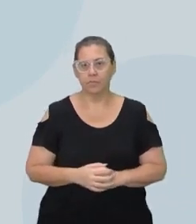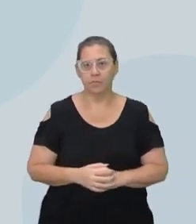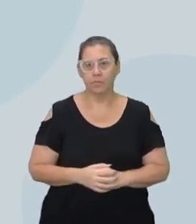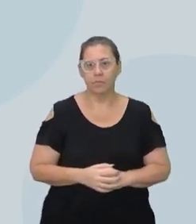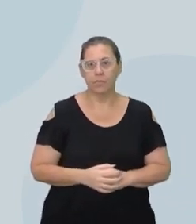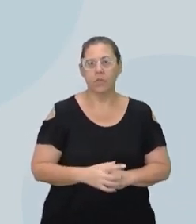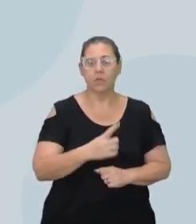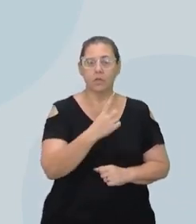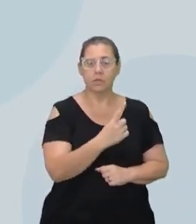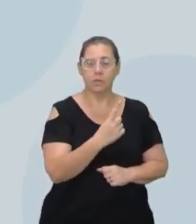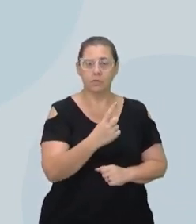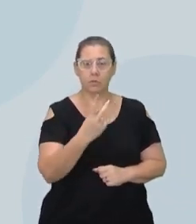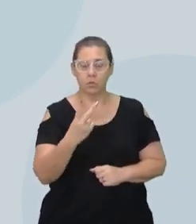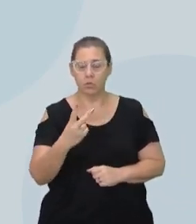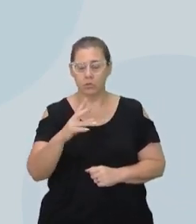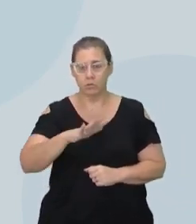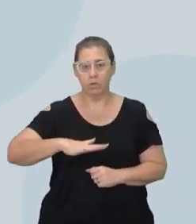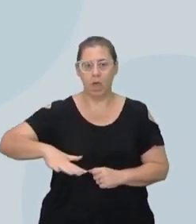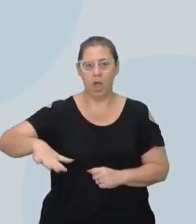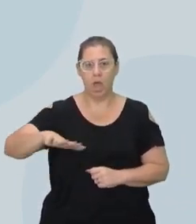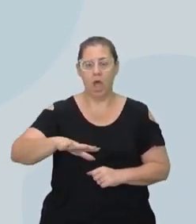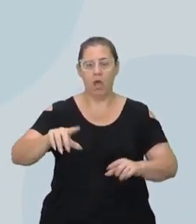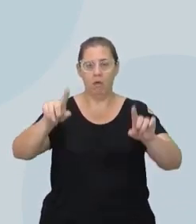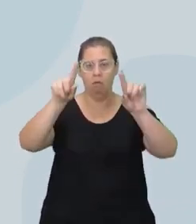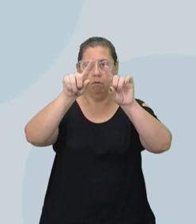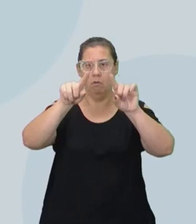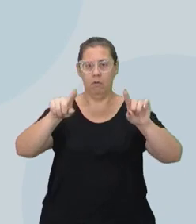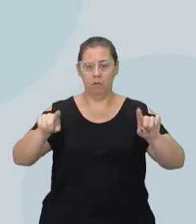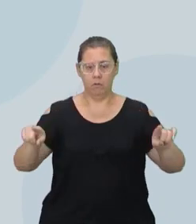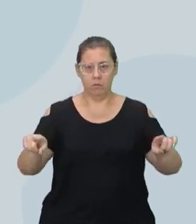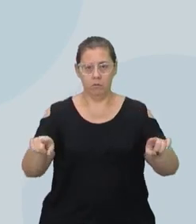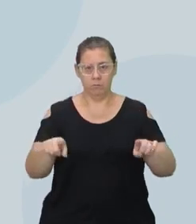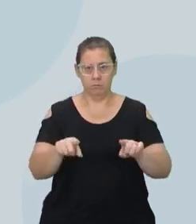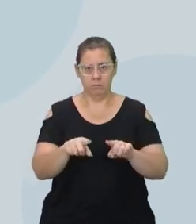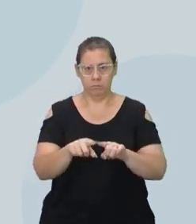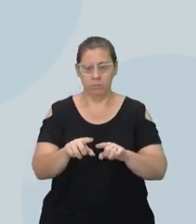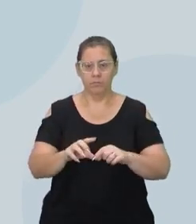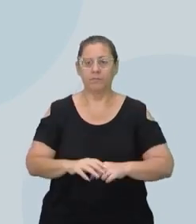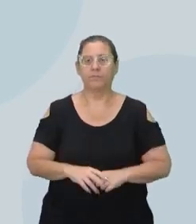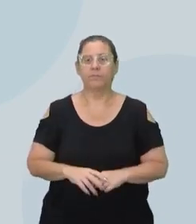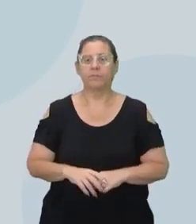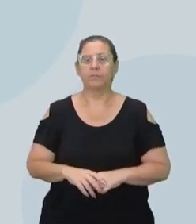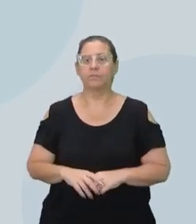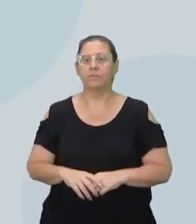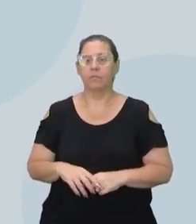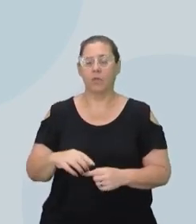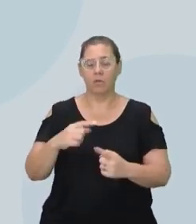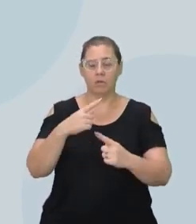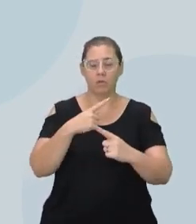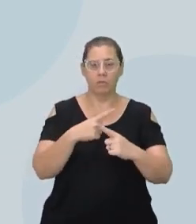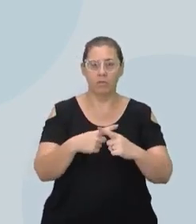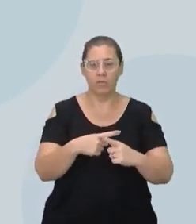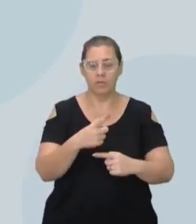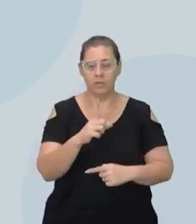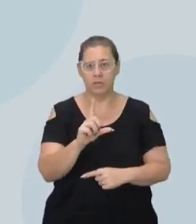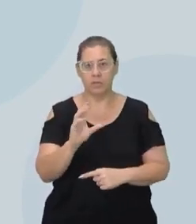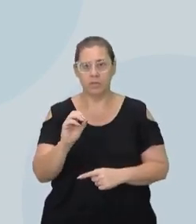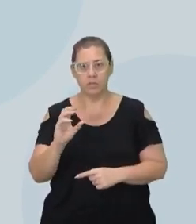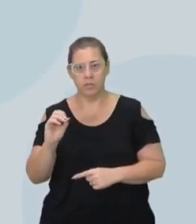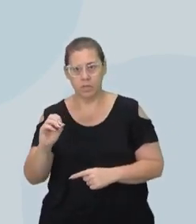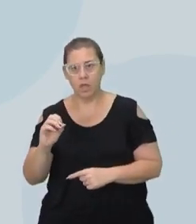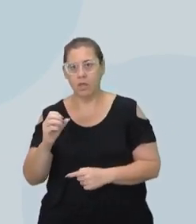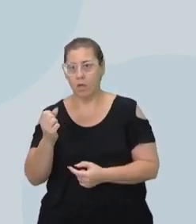112 da área do trapézio, né, que é de tudo aqui, 112, vezes o 100, que é o